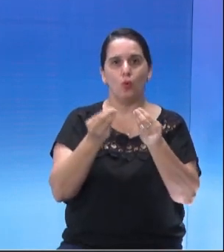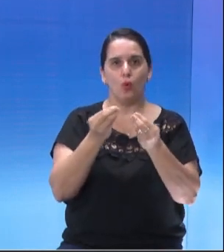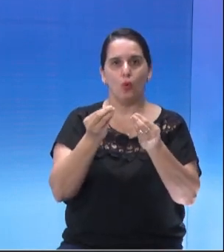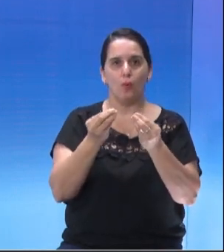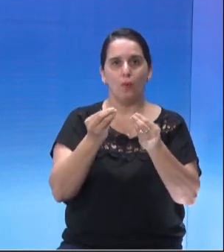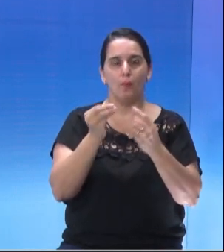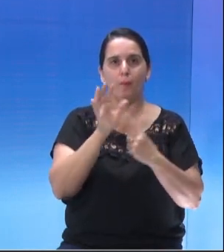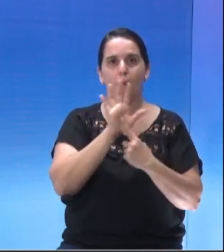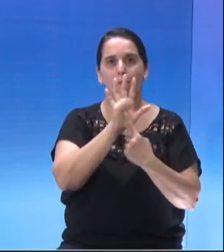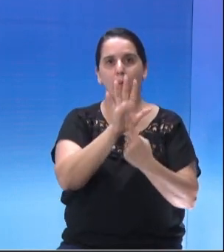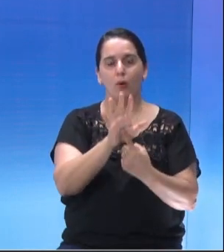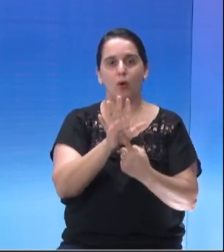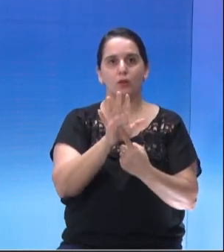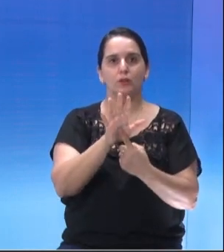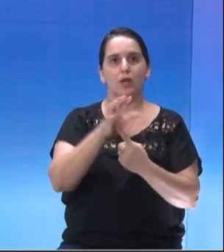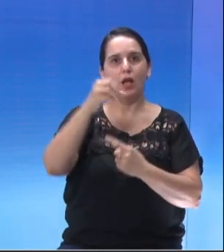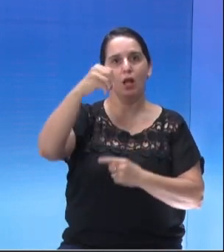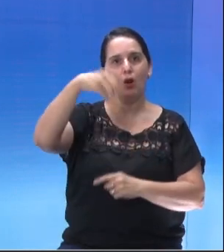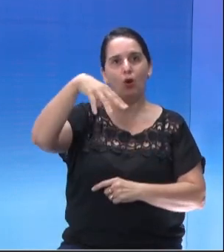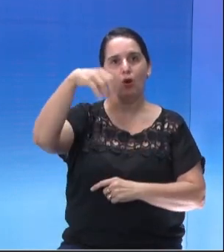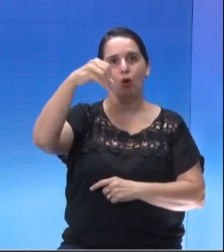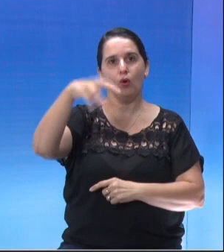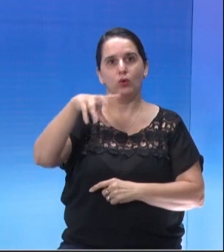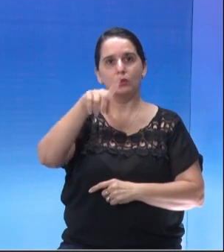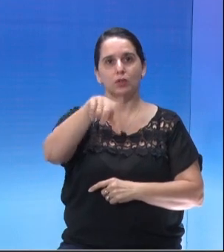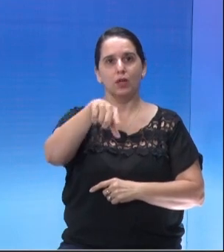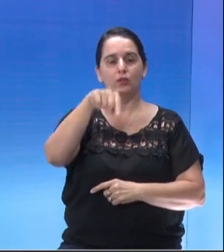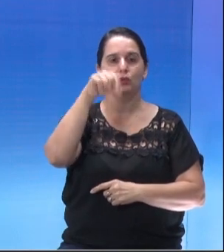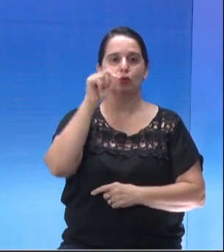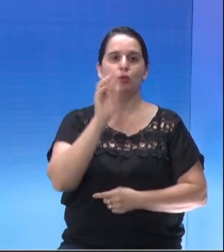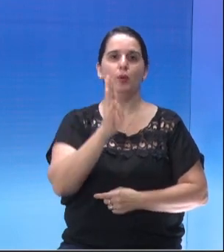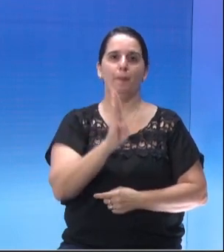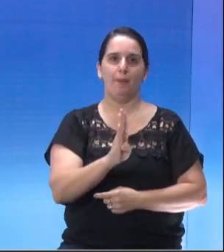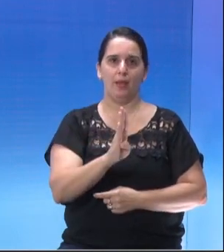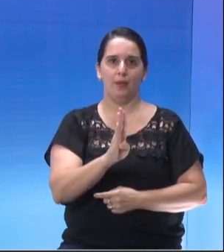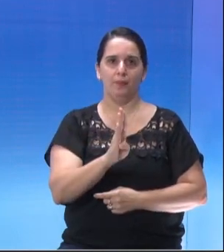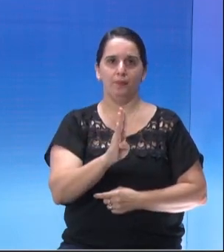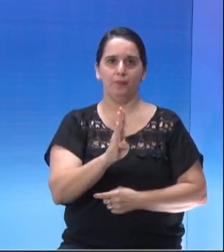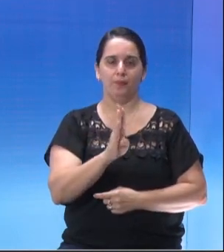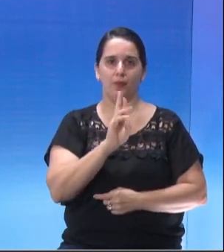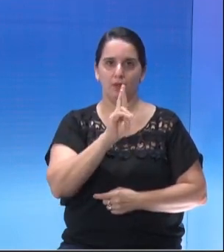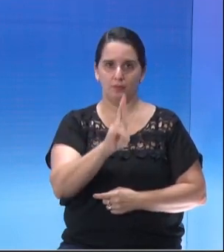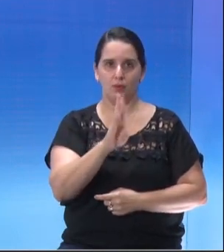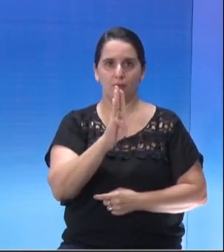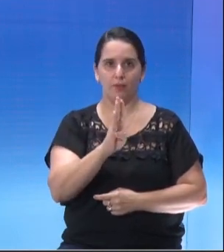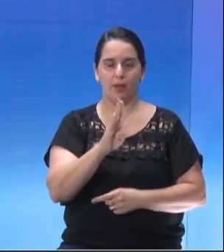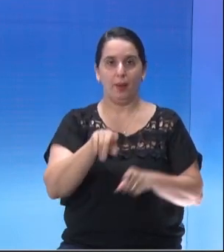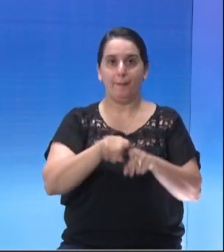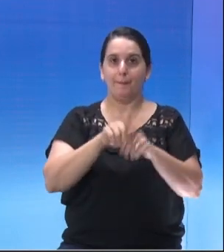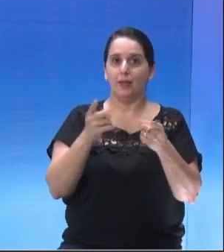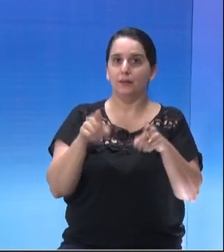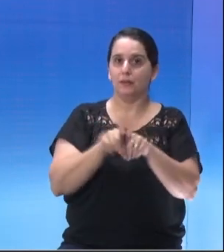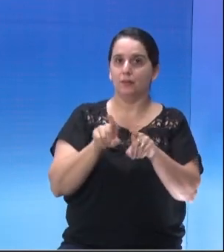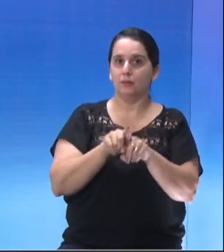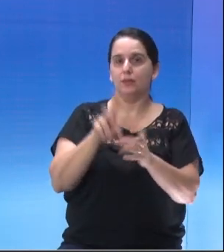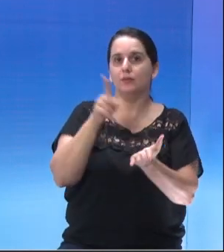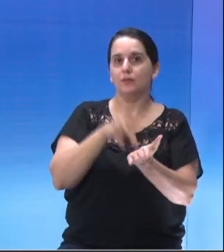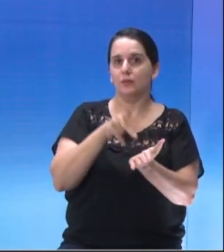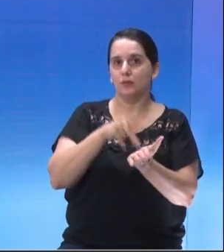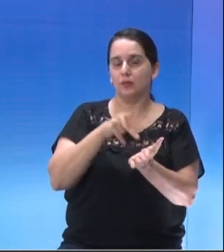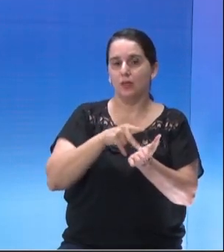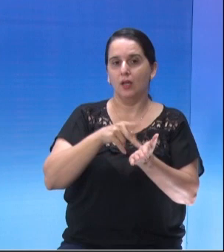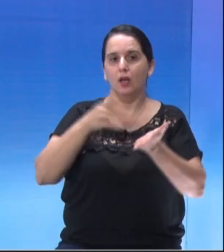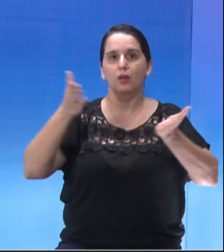partículas energéticas, de luz, é a alternativa B. Mas, levando para a situação real,